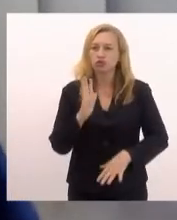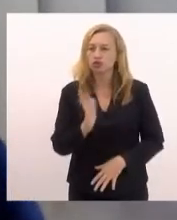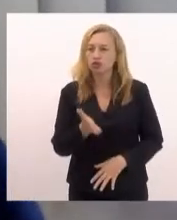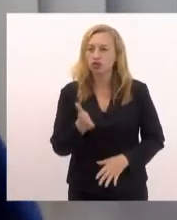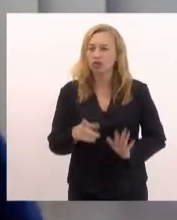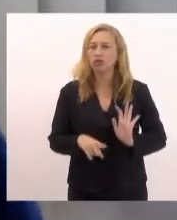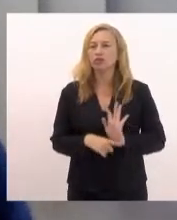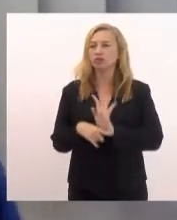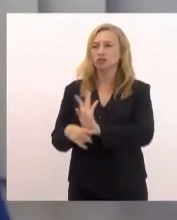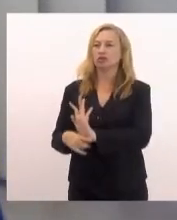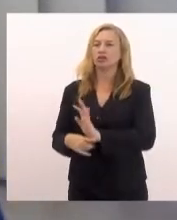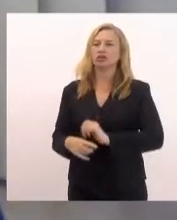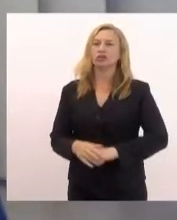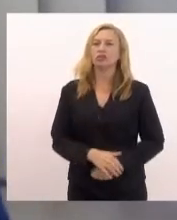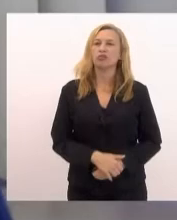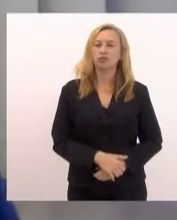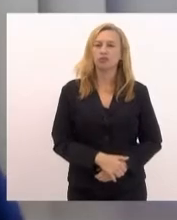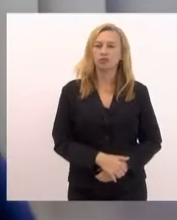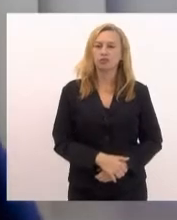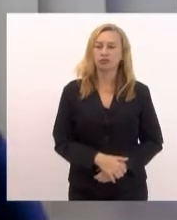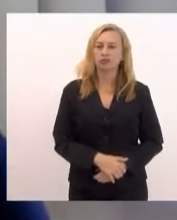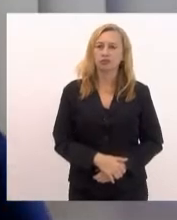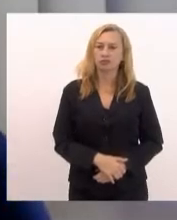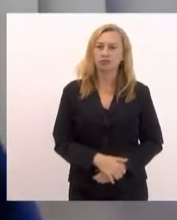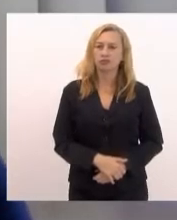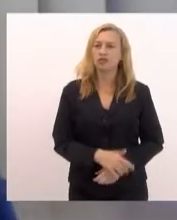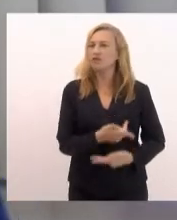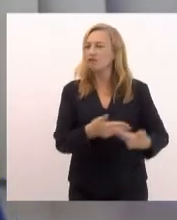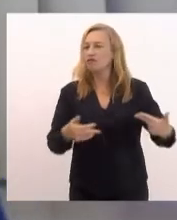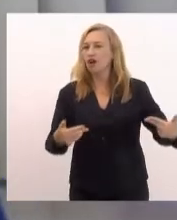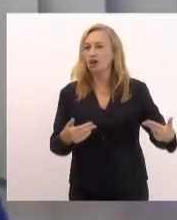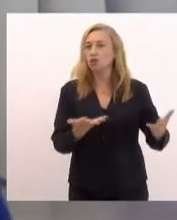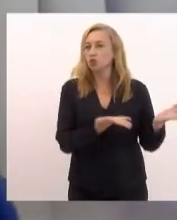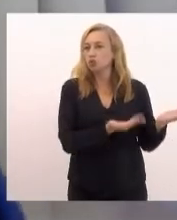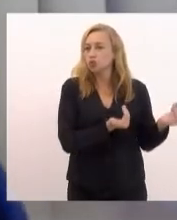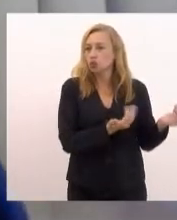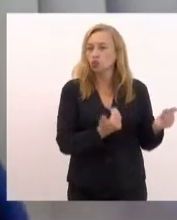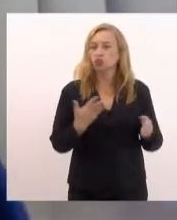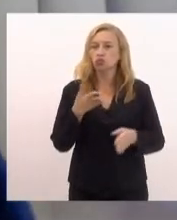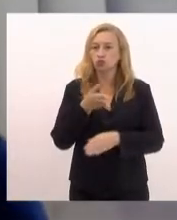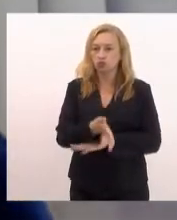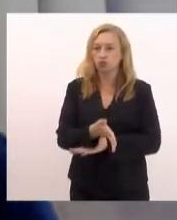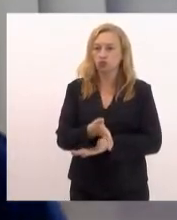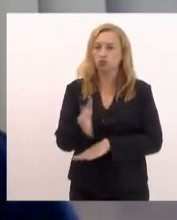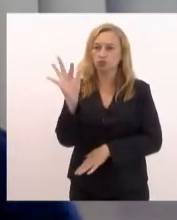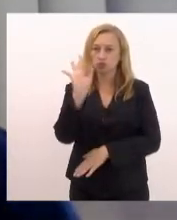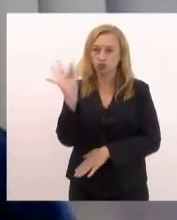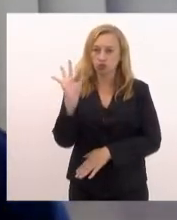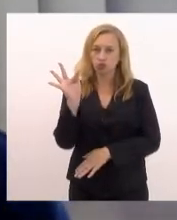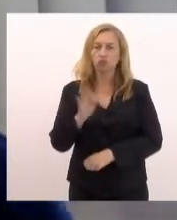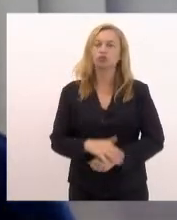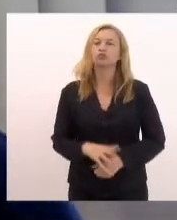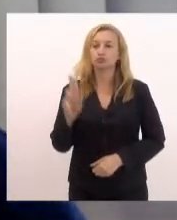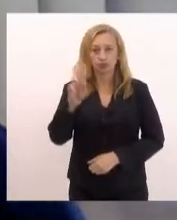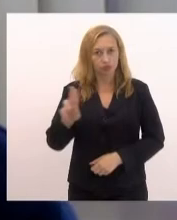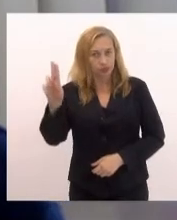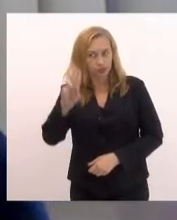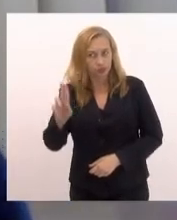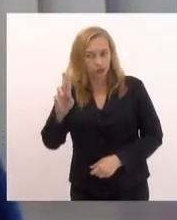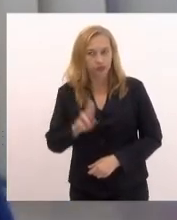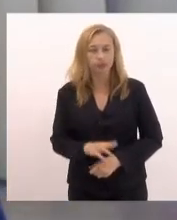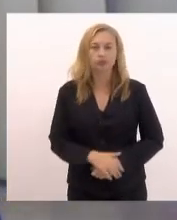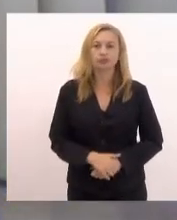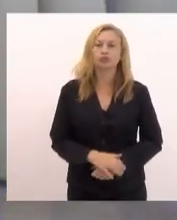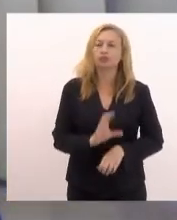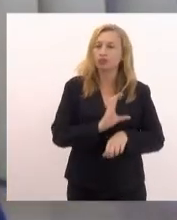contribuiu para que milhares de jovens entrassem na faculdade, entrassem na universidade, passando pelos seus